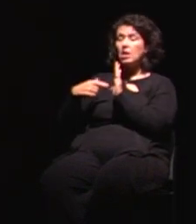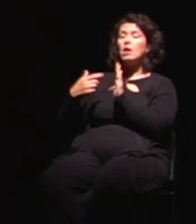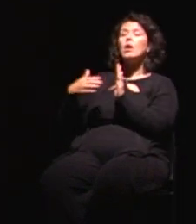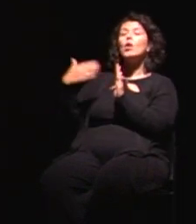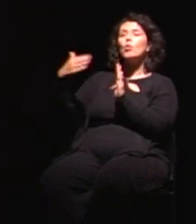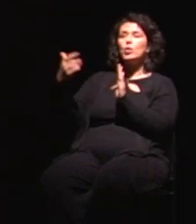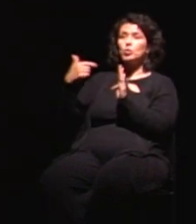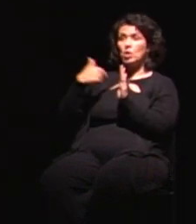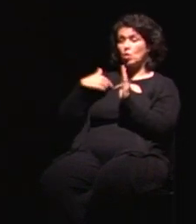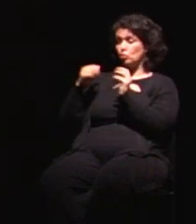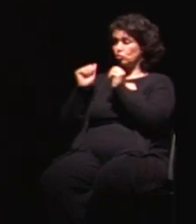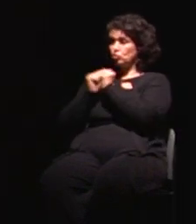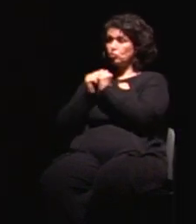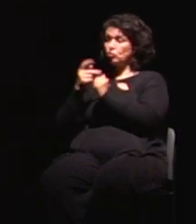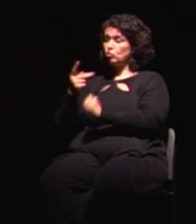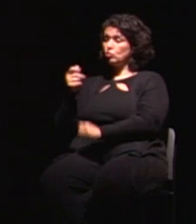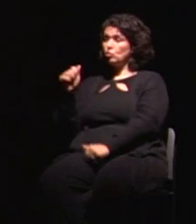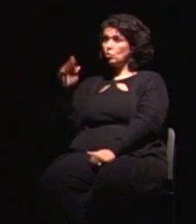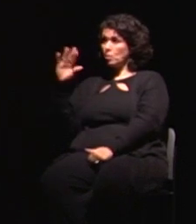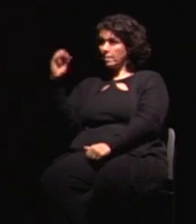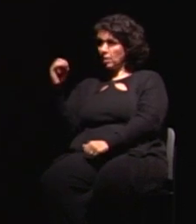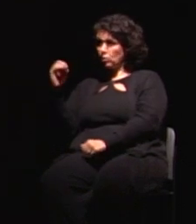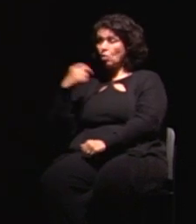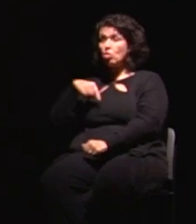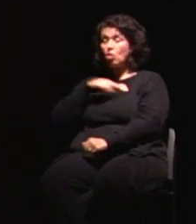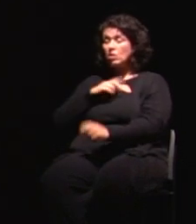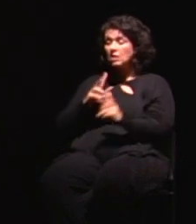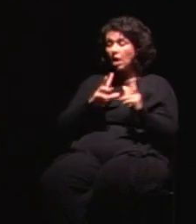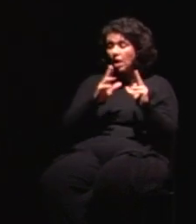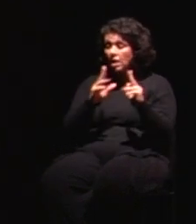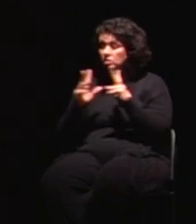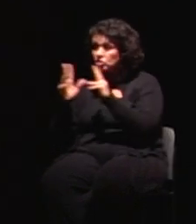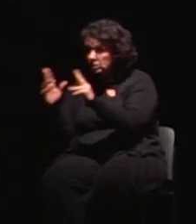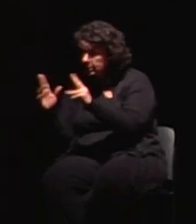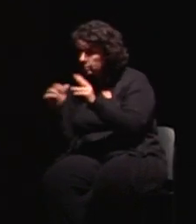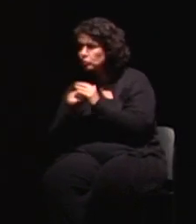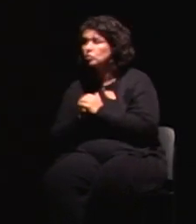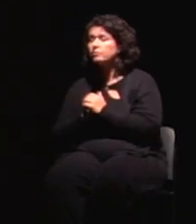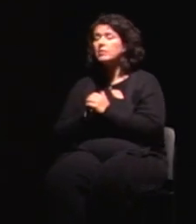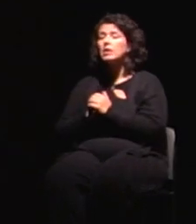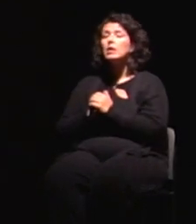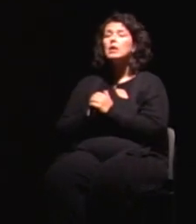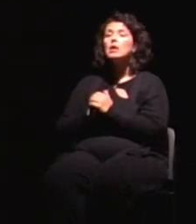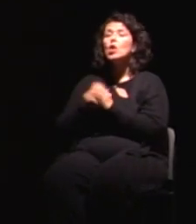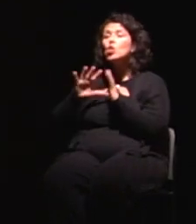e eu editamos a revista, tinham